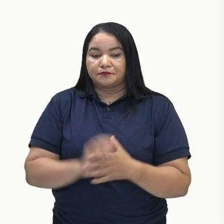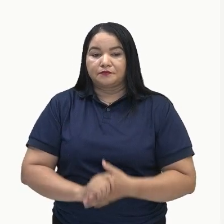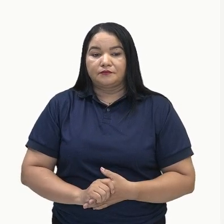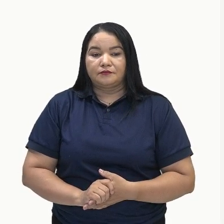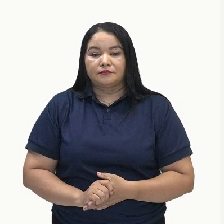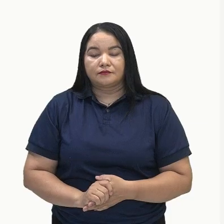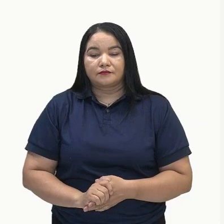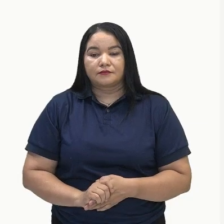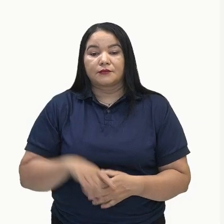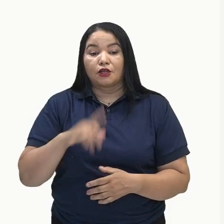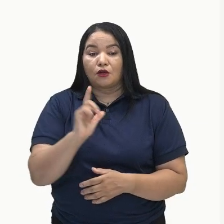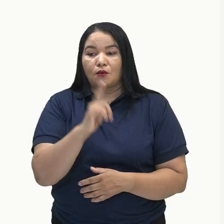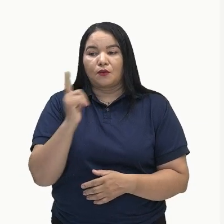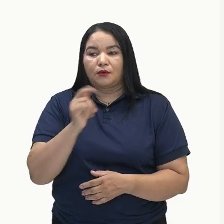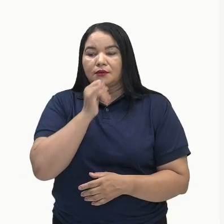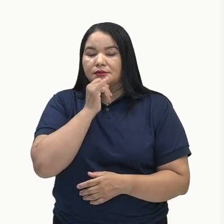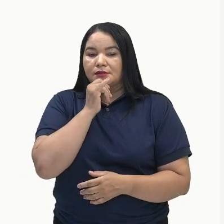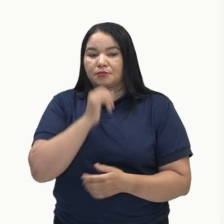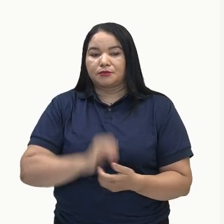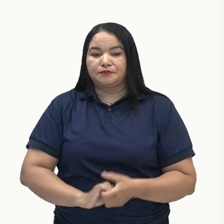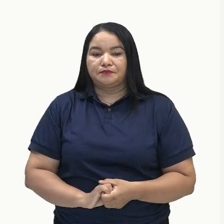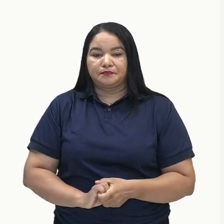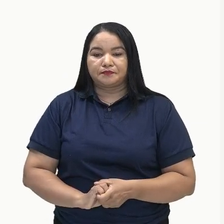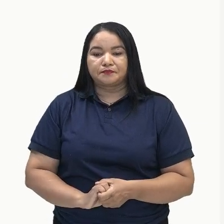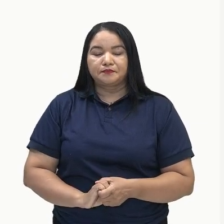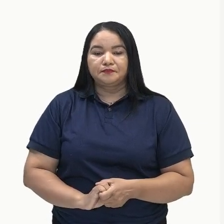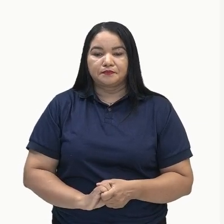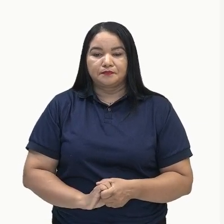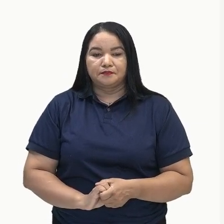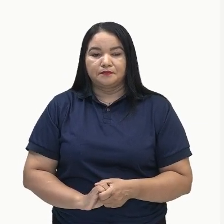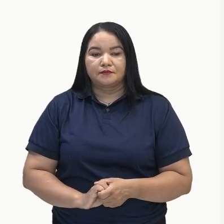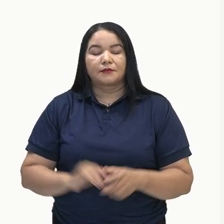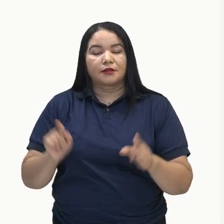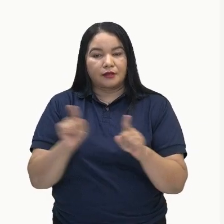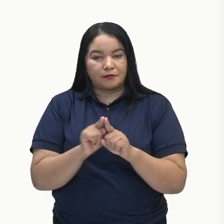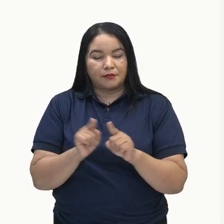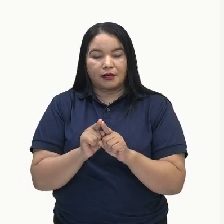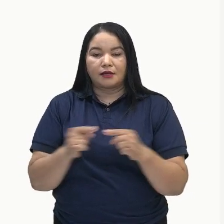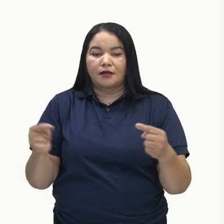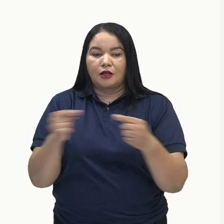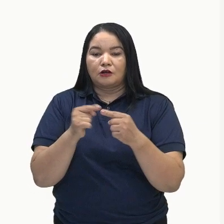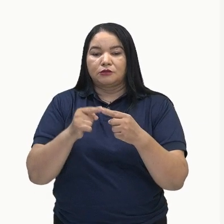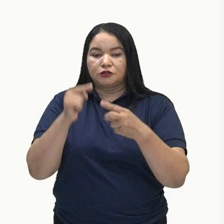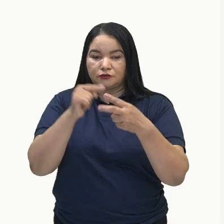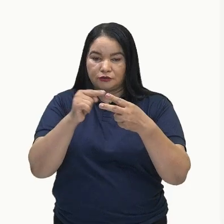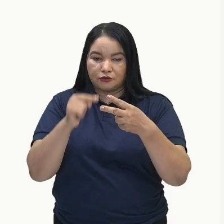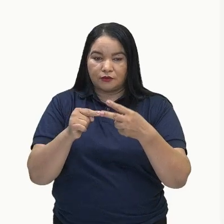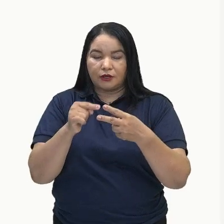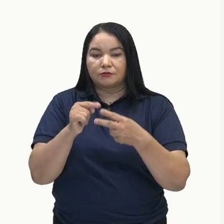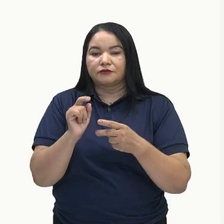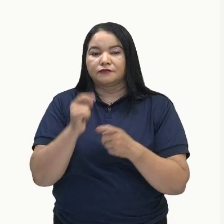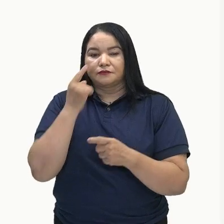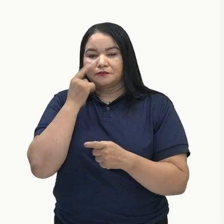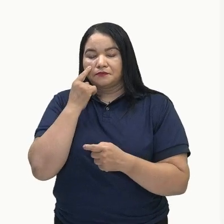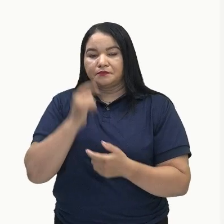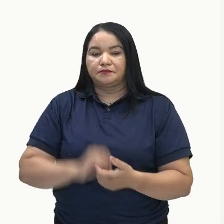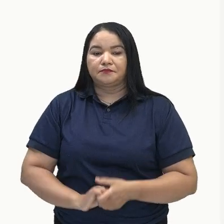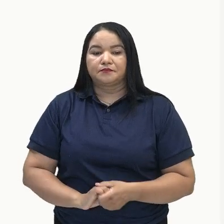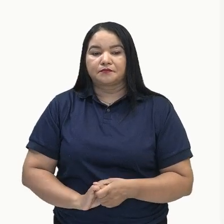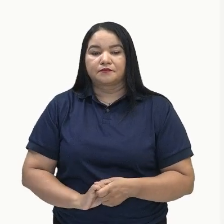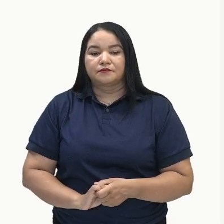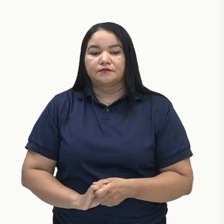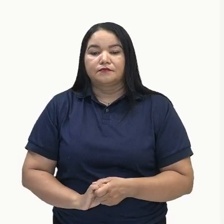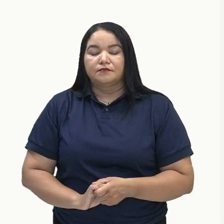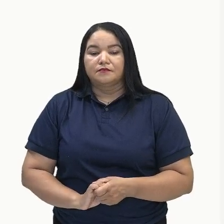Bom, bora continuar porque tem mais uma aplicação que também envolve o Teorema de Pitágoras. Lembrando, o Teorema de Pitágoras, a hipotenusa